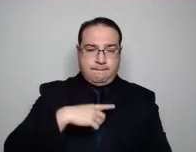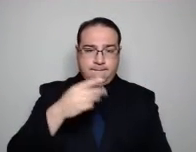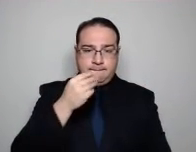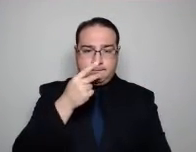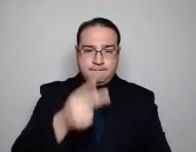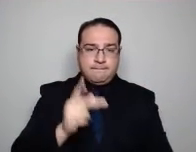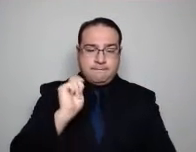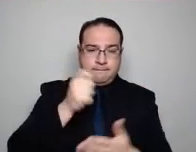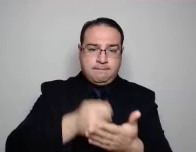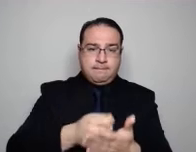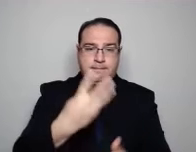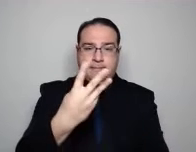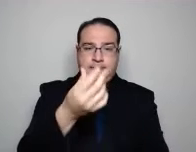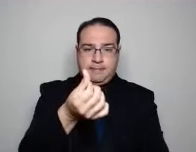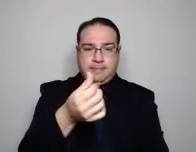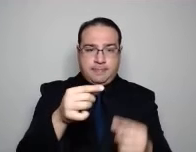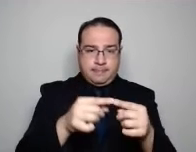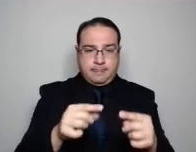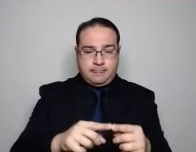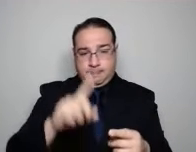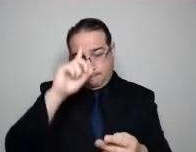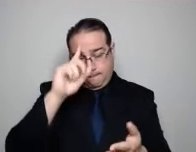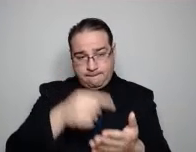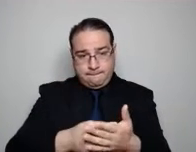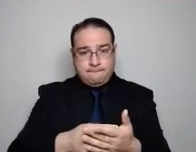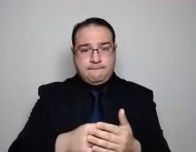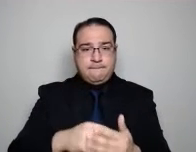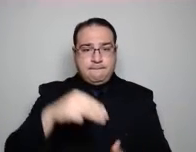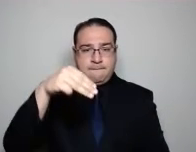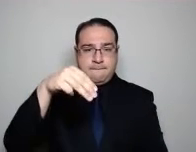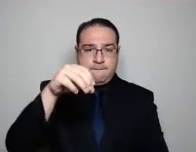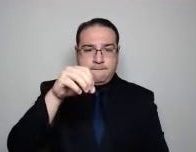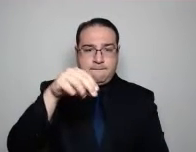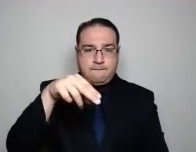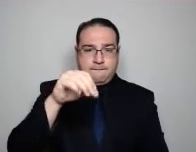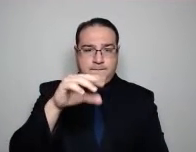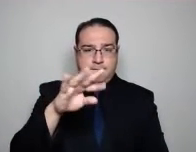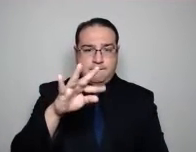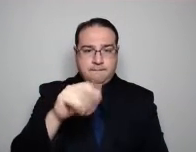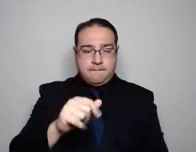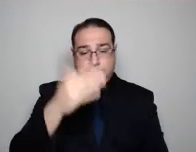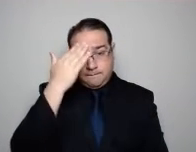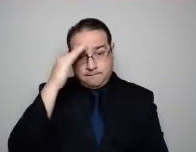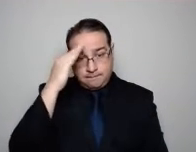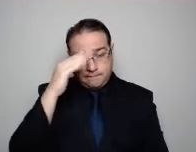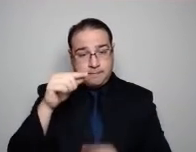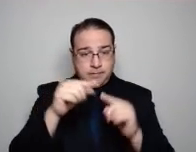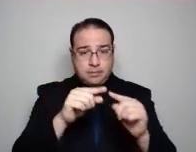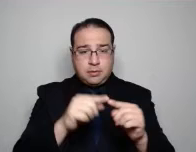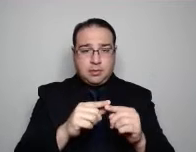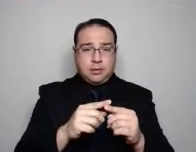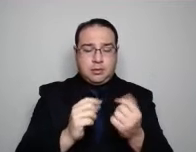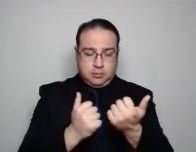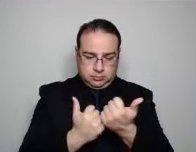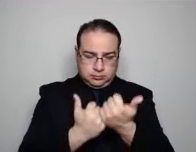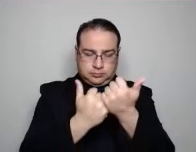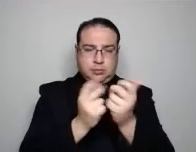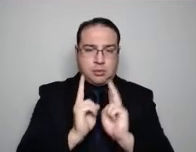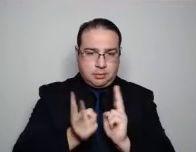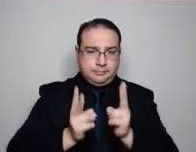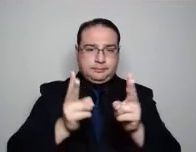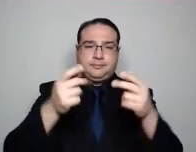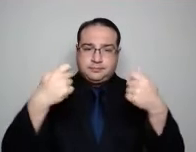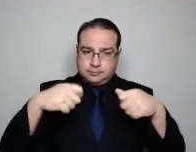Na decisão monocrática do desembargador expedito, ele entendeu que deveria haver a manutenção, né?